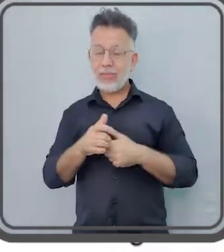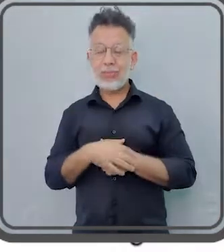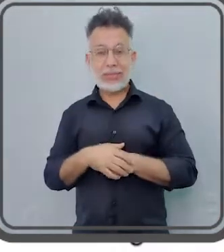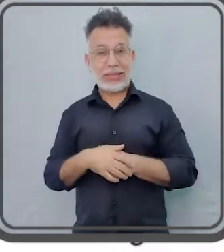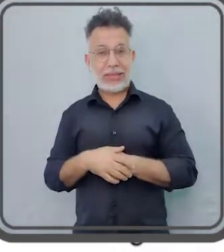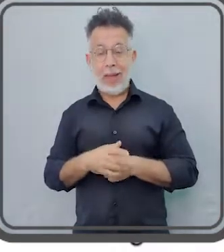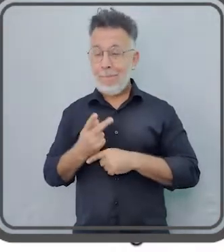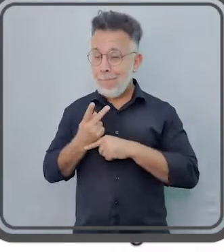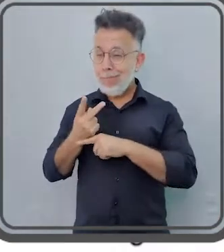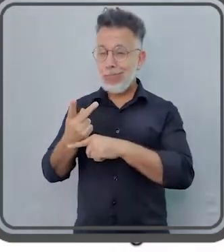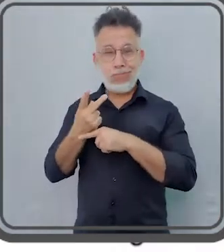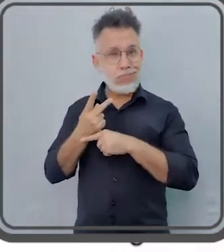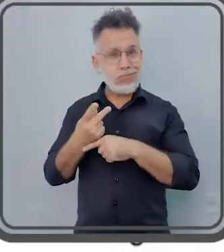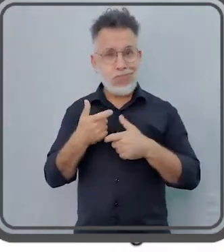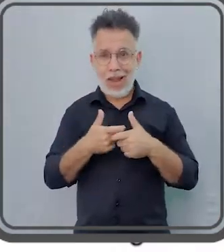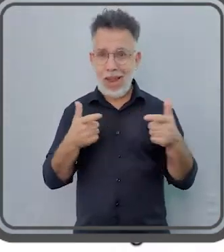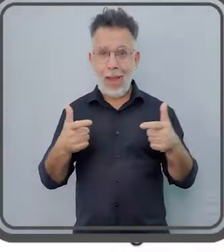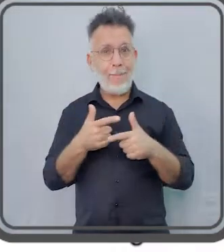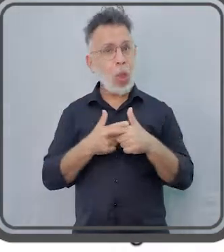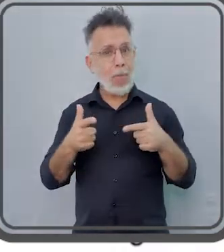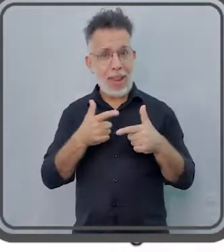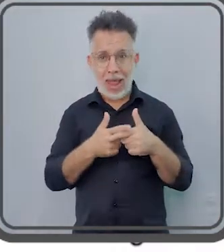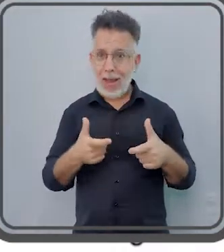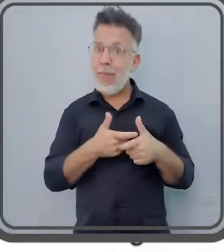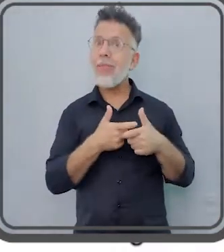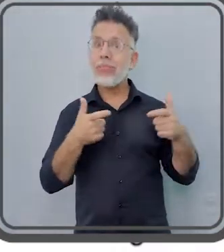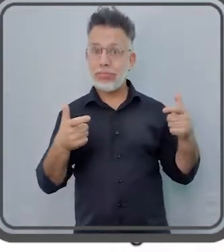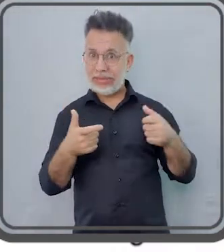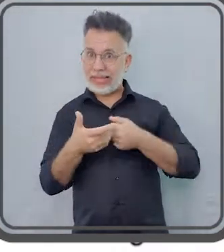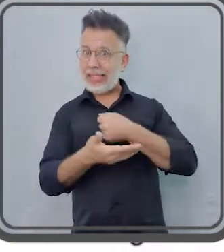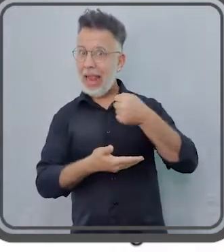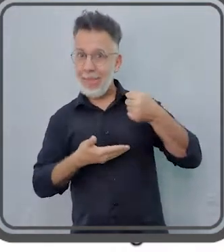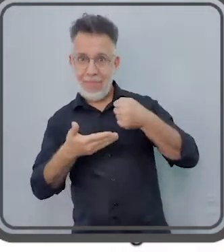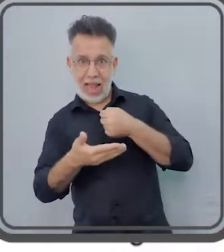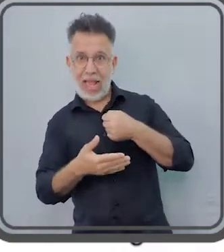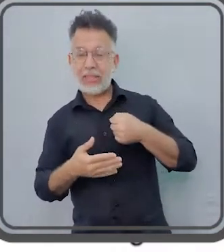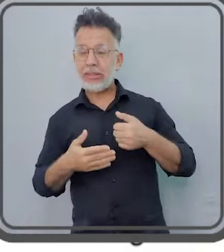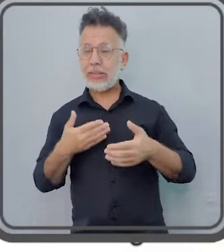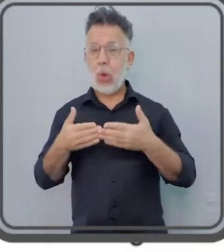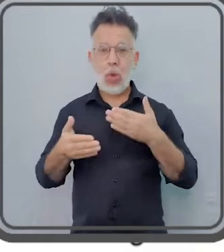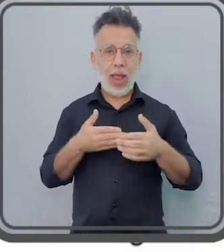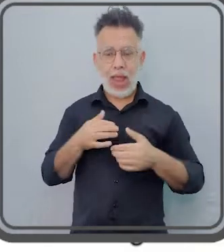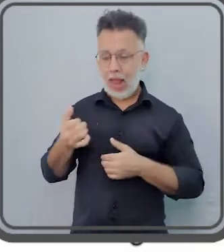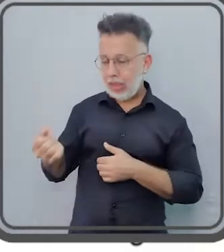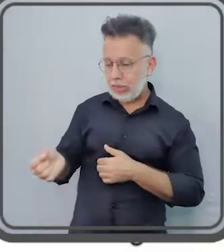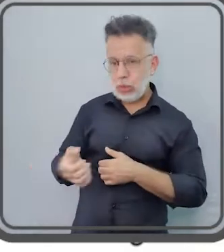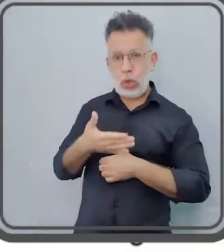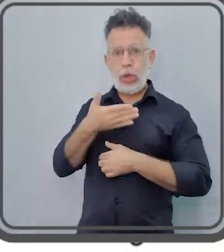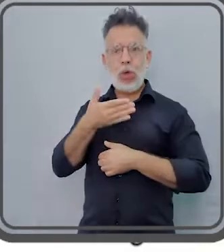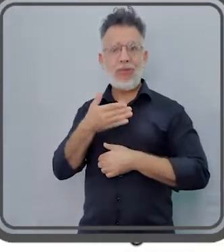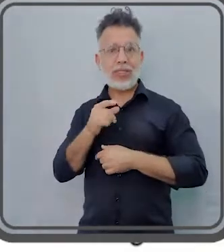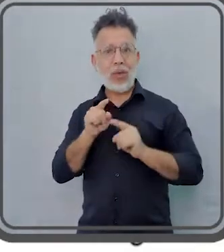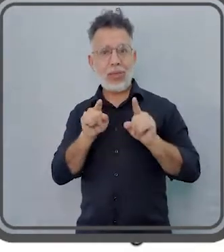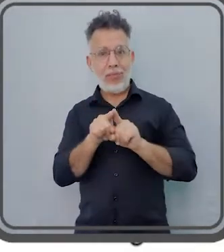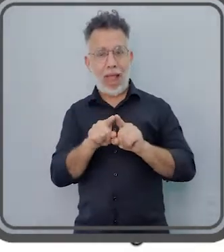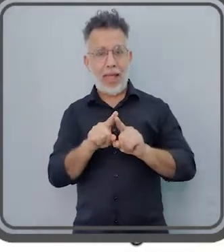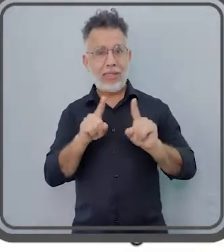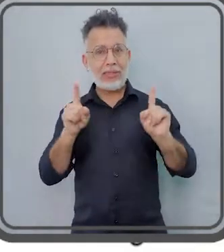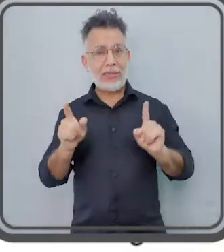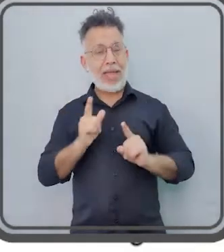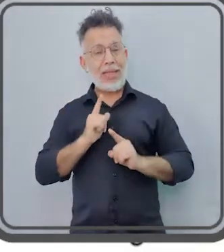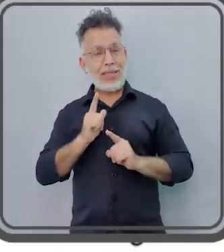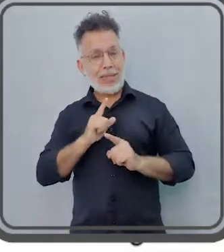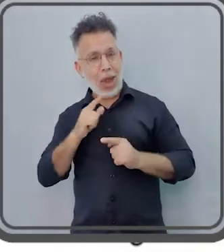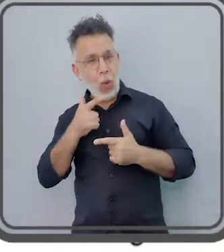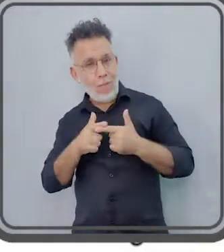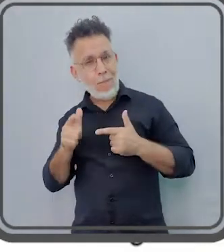grande, demandas muito grandes, problemas muito grandes, que são a base, né, de qualquer inovação, mas a gente ainda tem